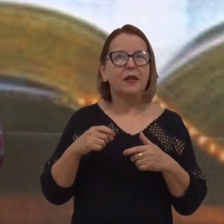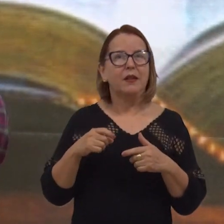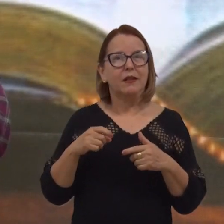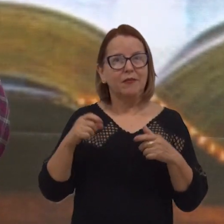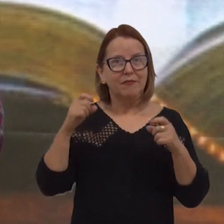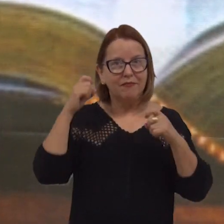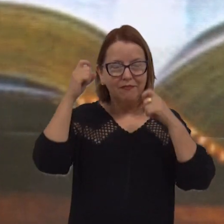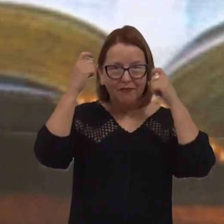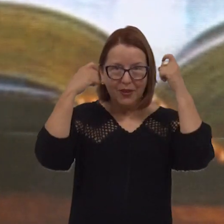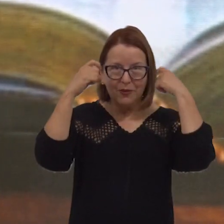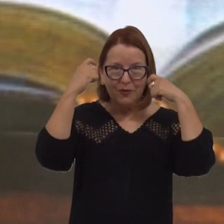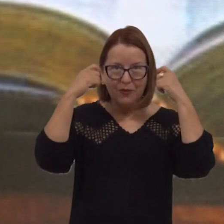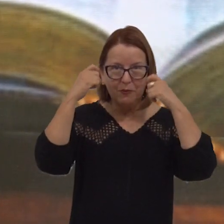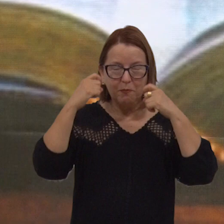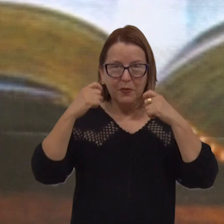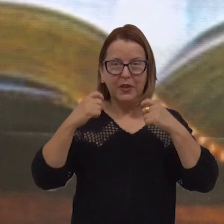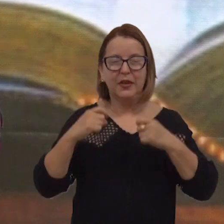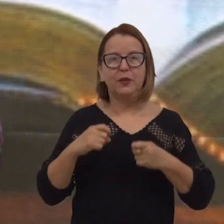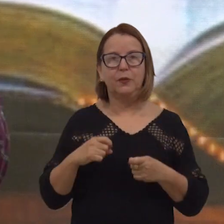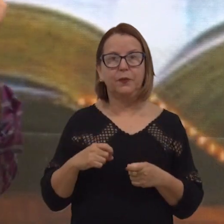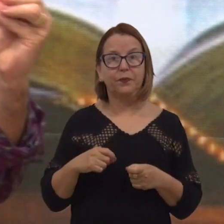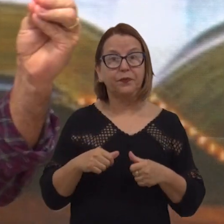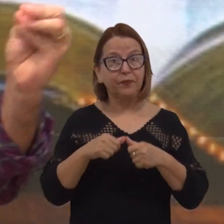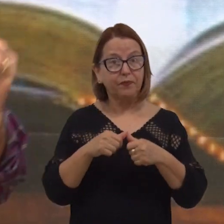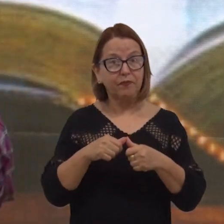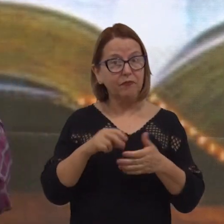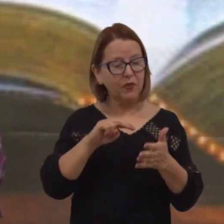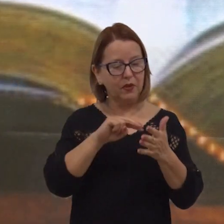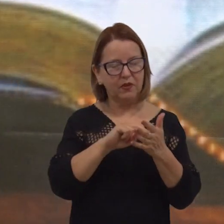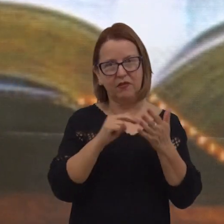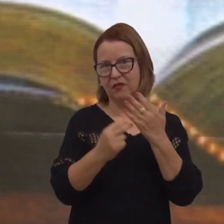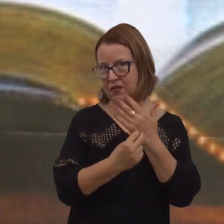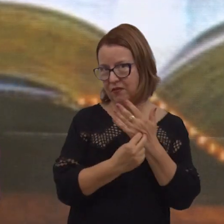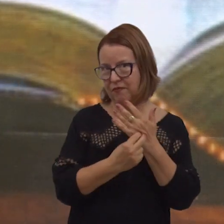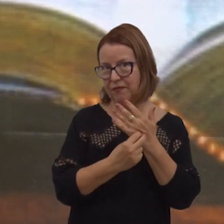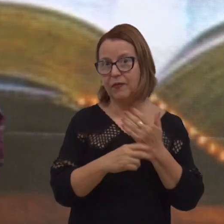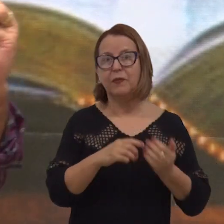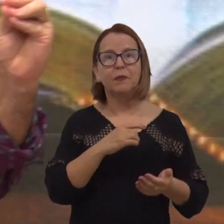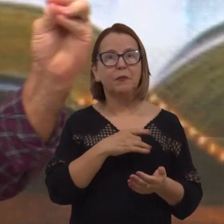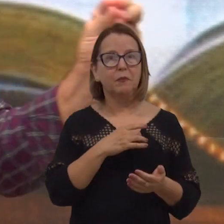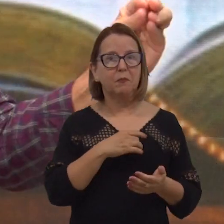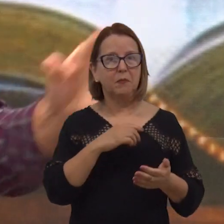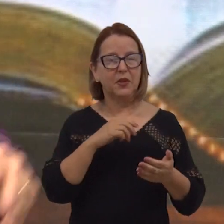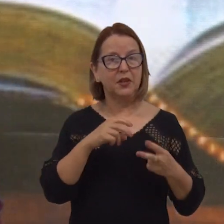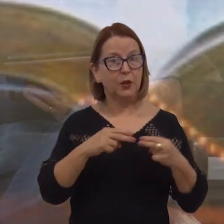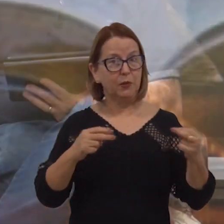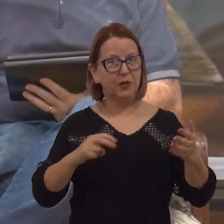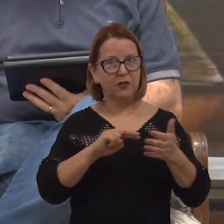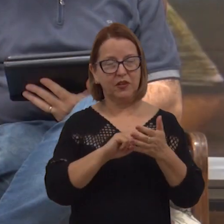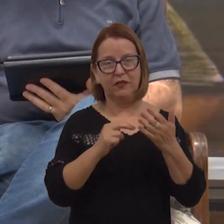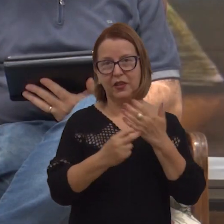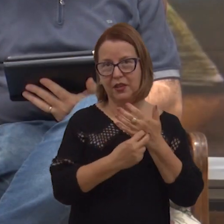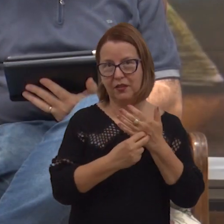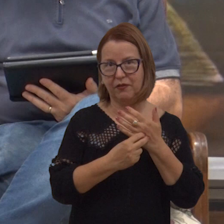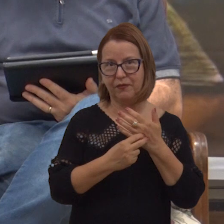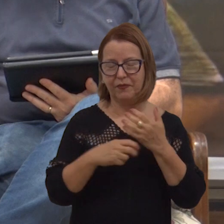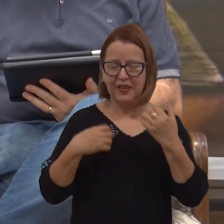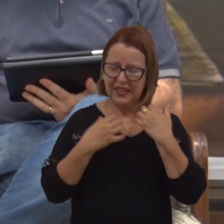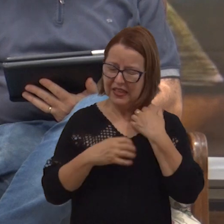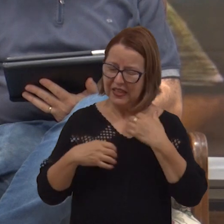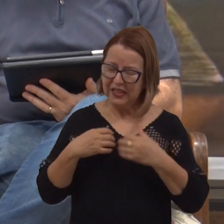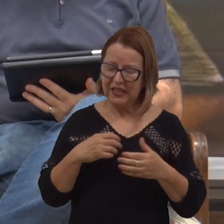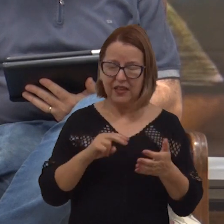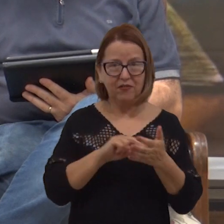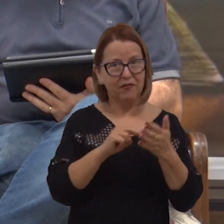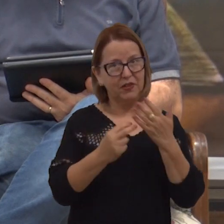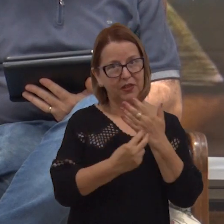essa tensão emocional invisível, porque ela é invisível, meu irmão Will. O medo é uma coisa invisível, a ansiedade é